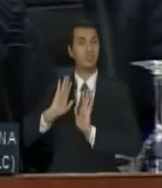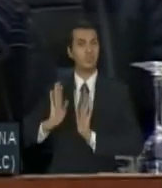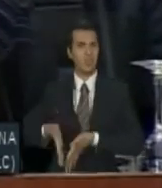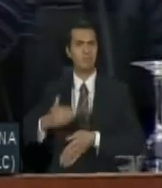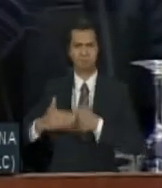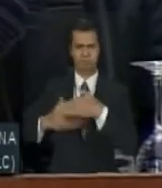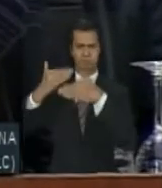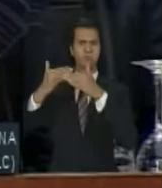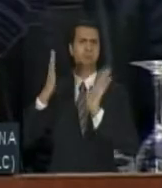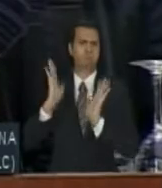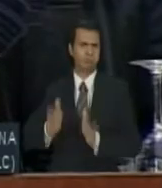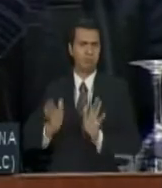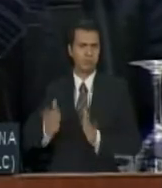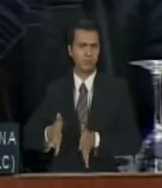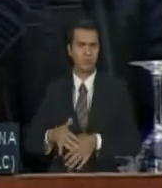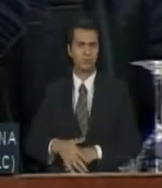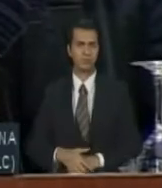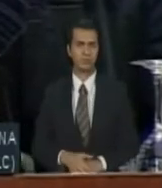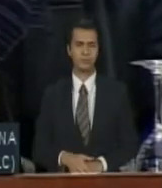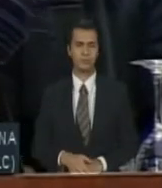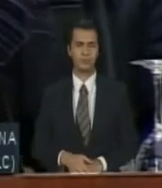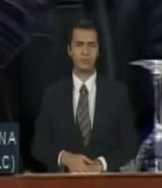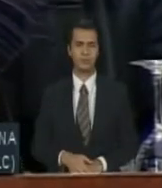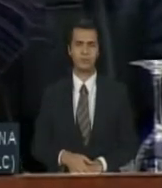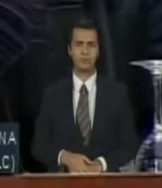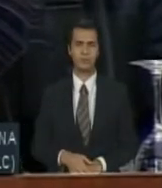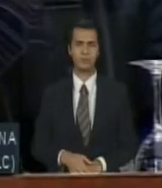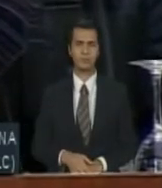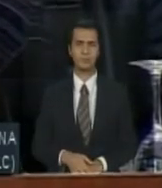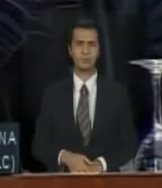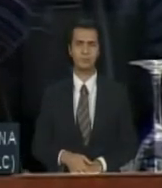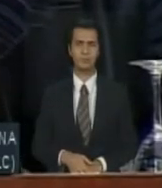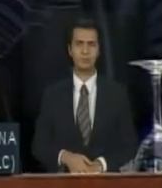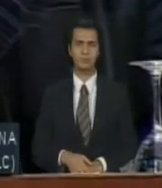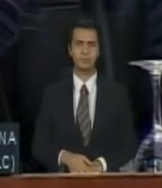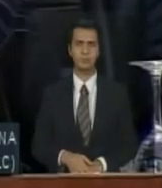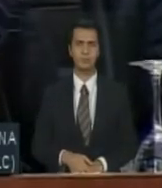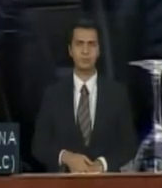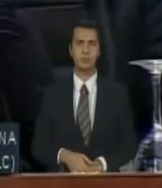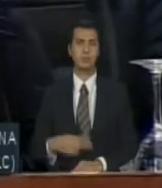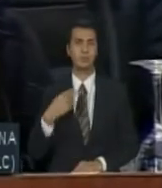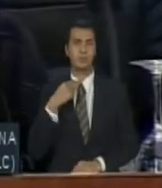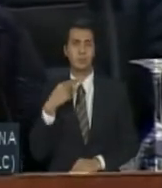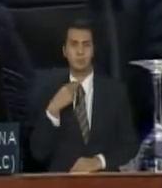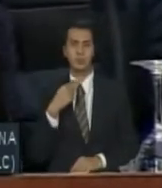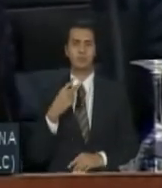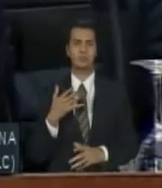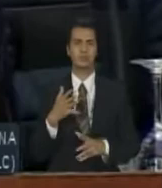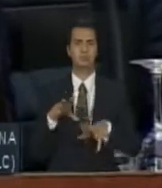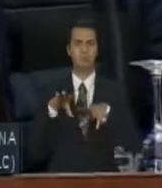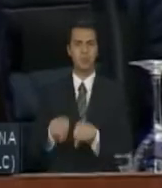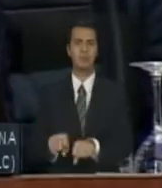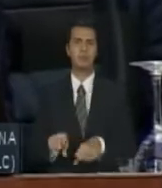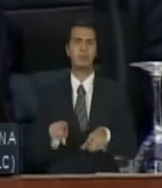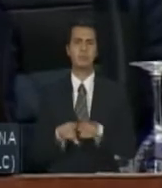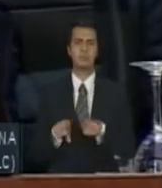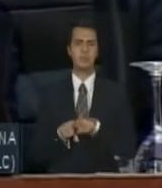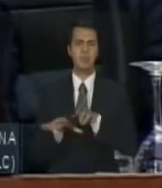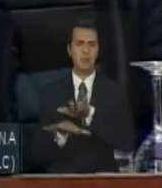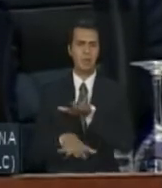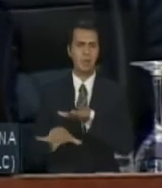da nossa região não podem nem absorver, nem subordinar, nem